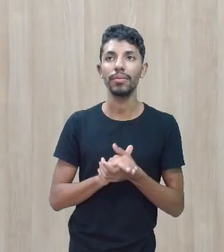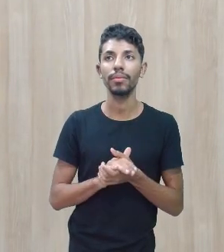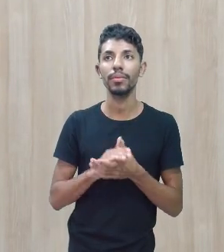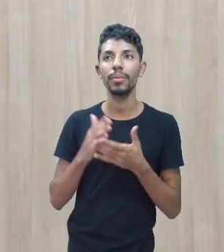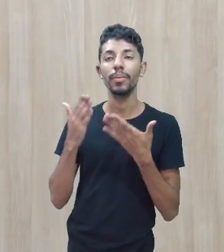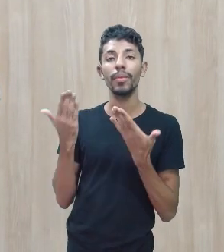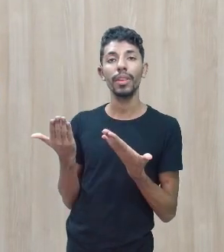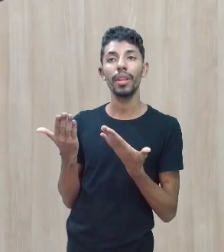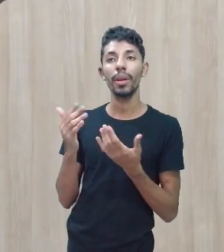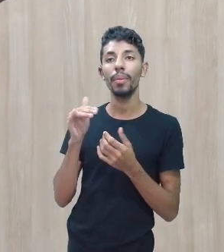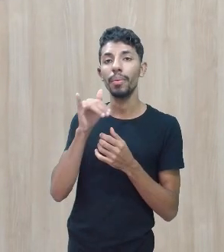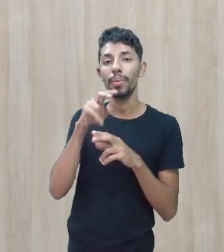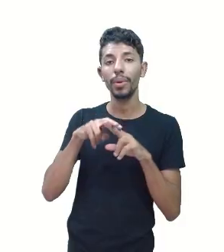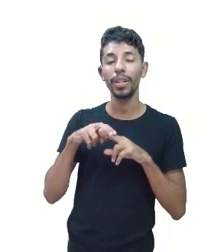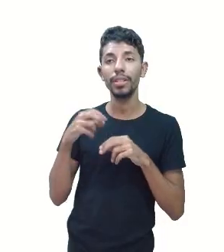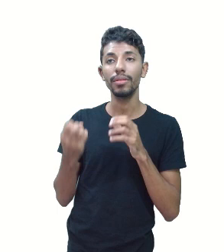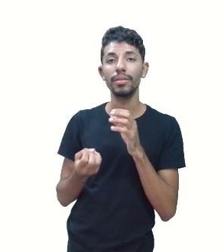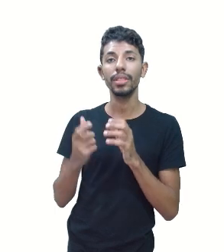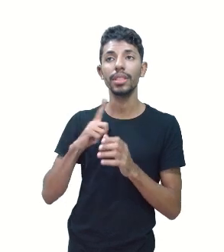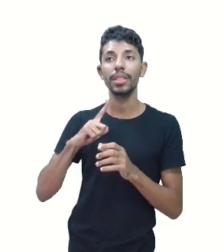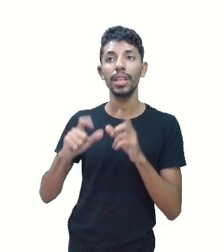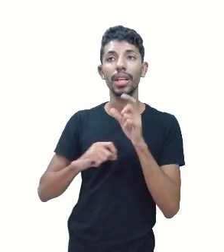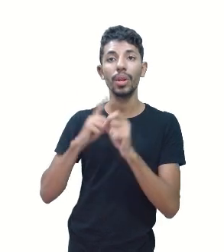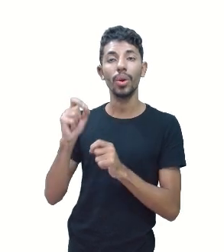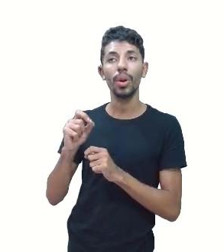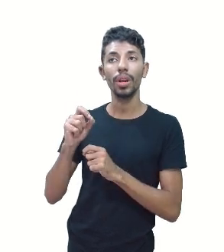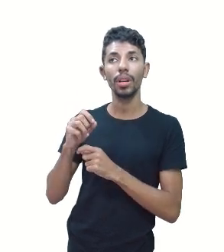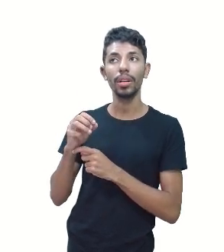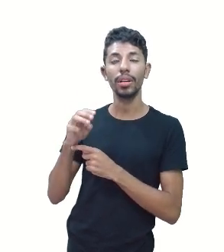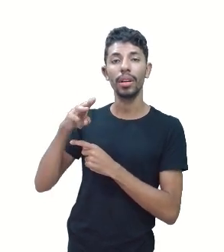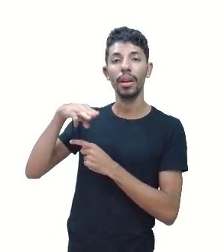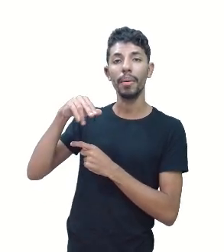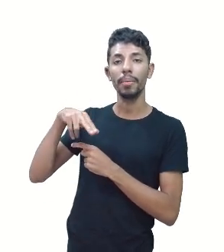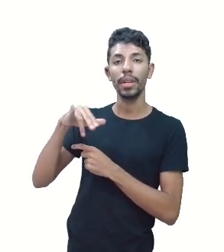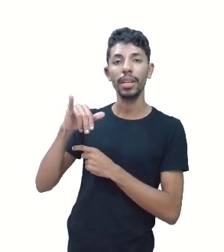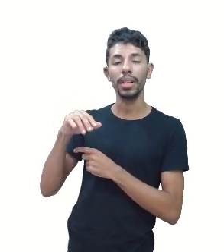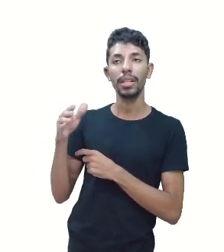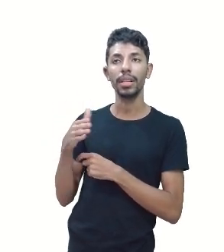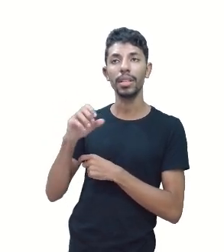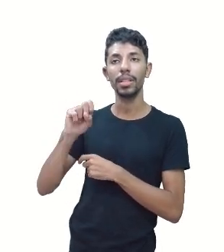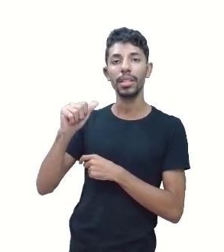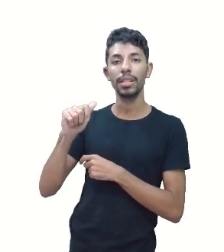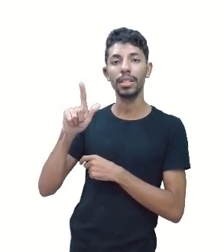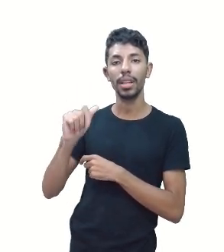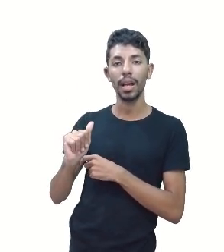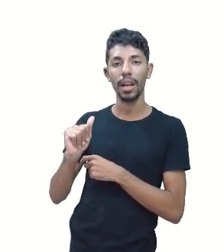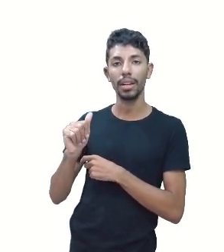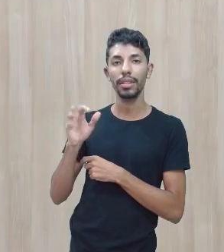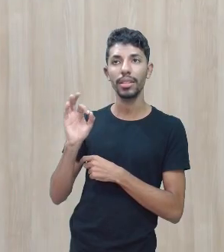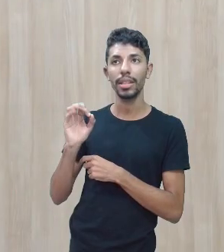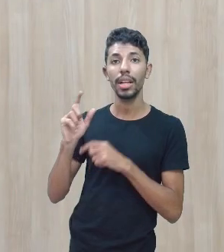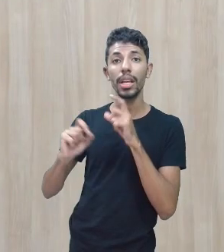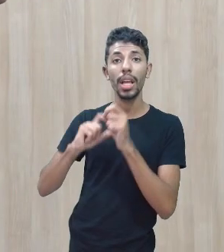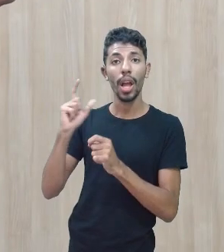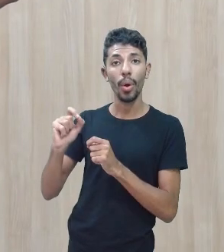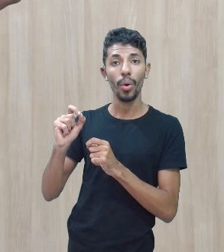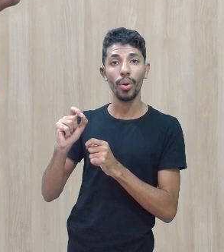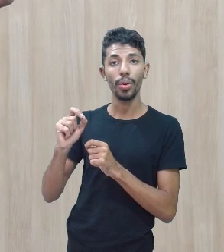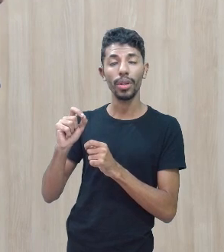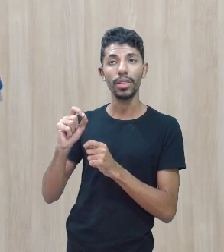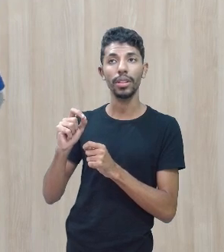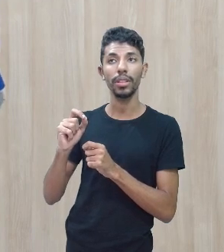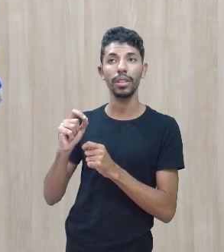do Mini Saga, em inglês Micro Store ou Mini Saga também, que é a mini